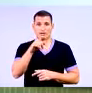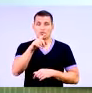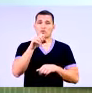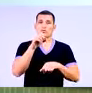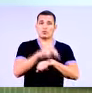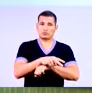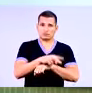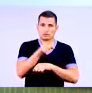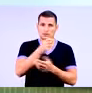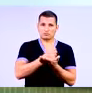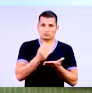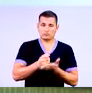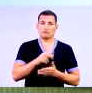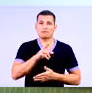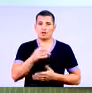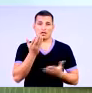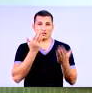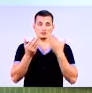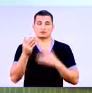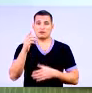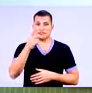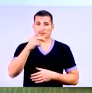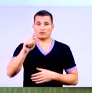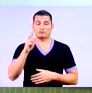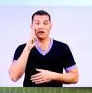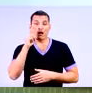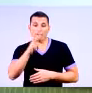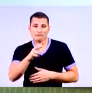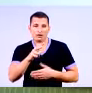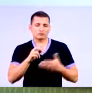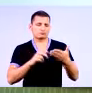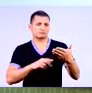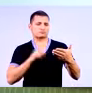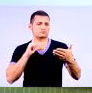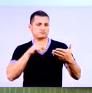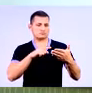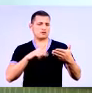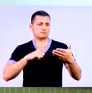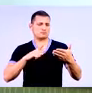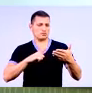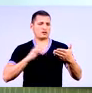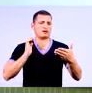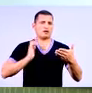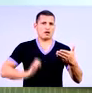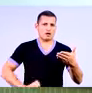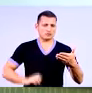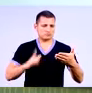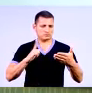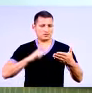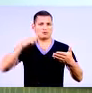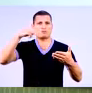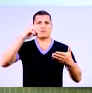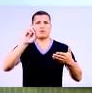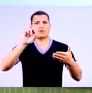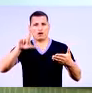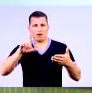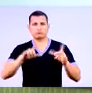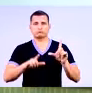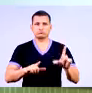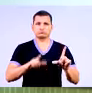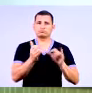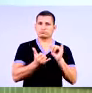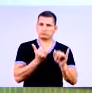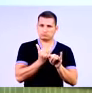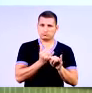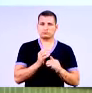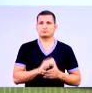página. Vamos ver essa página, se essa página está seguindo os preceitos morais, os preceitos éticos. Aqui nessa